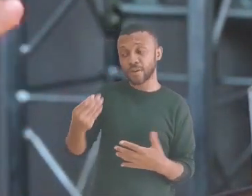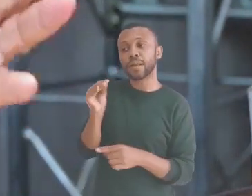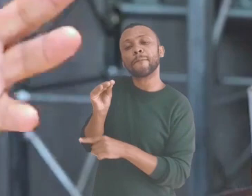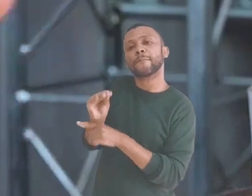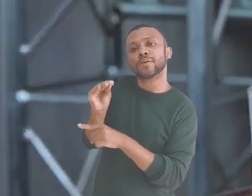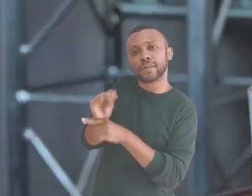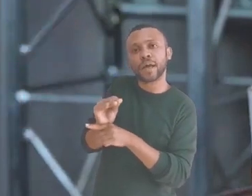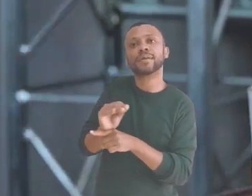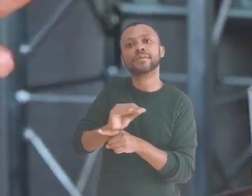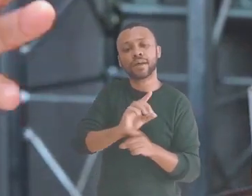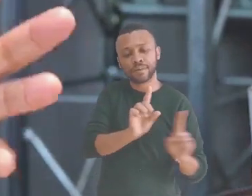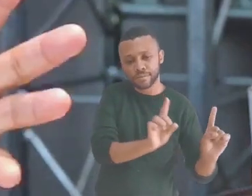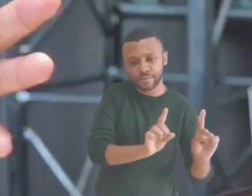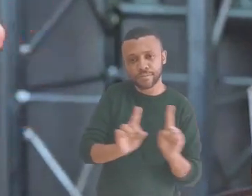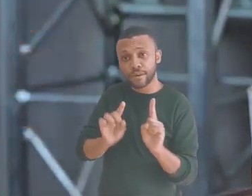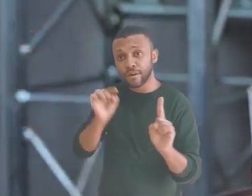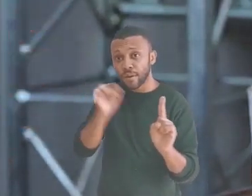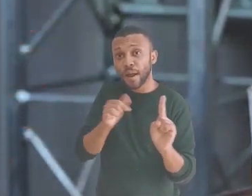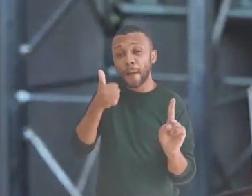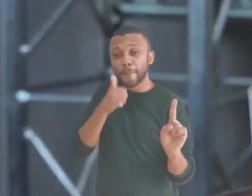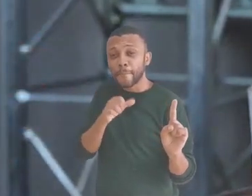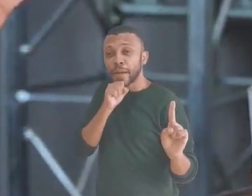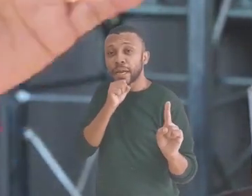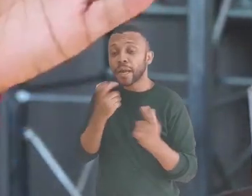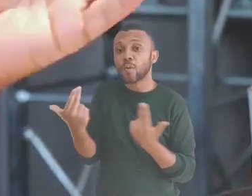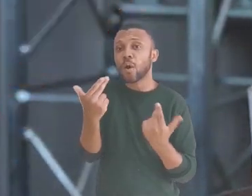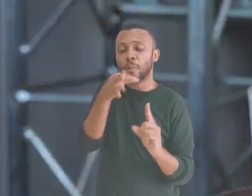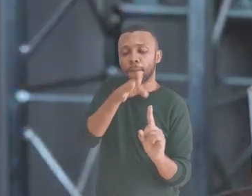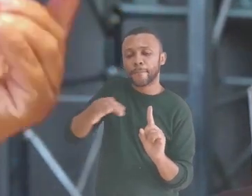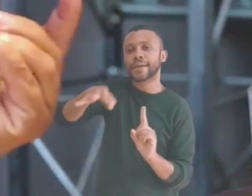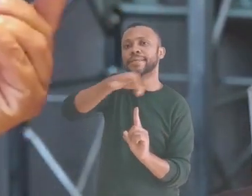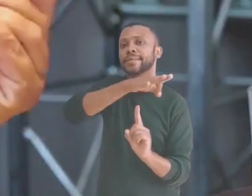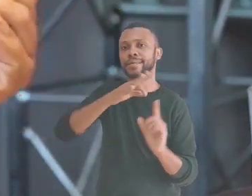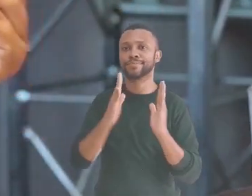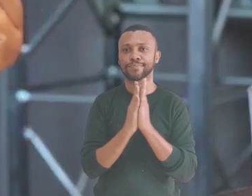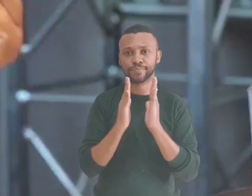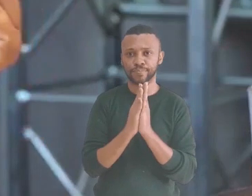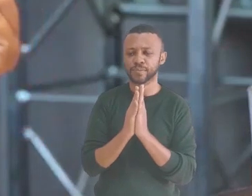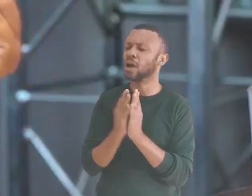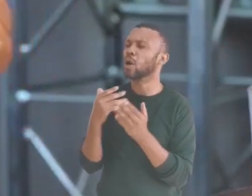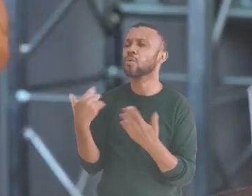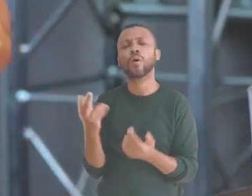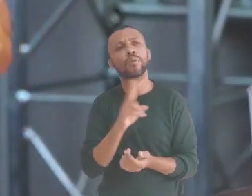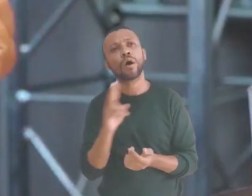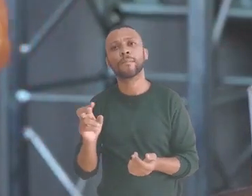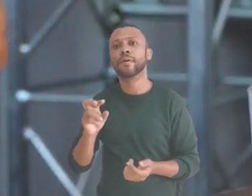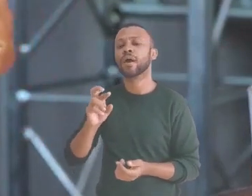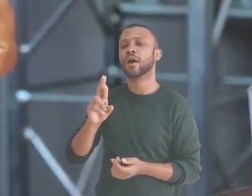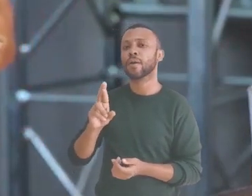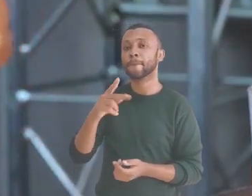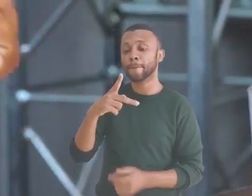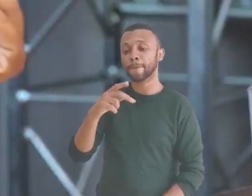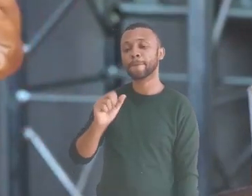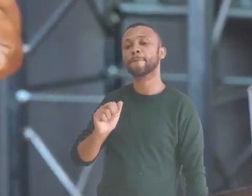leva a mãe dele como uma santa que ninguém pode mexer. E isso a gente tem que conversar. Como é que é o nome dele? Paulo Rodrigo de Assis.